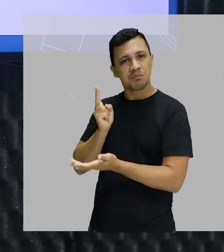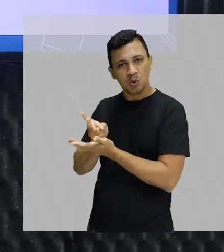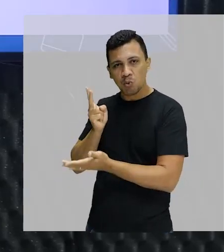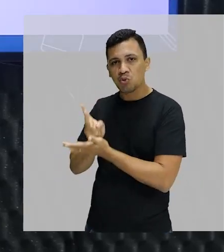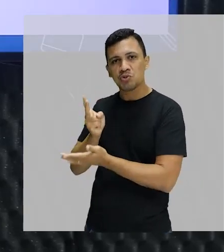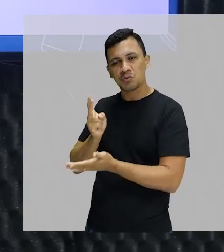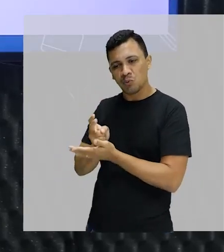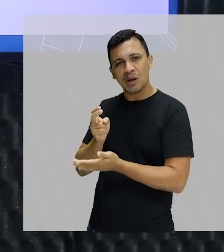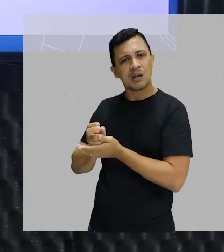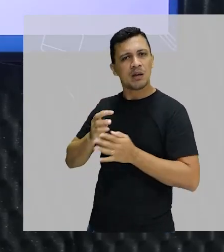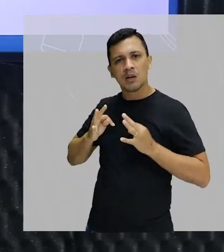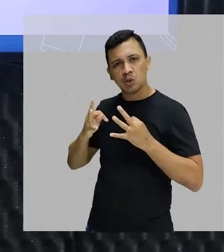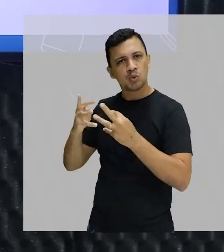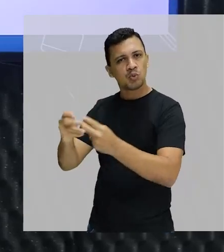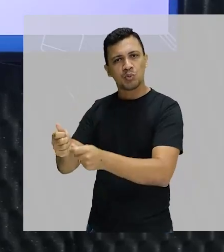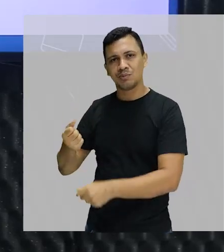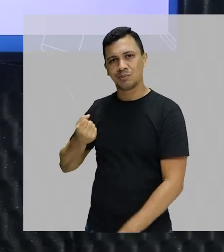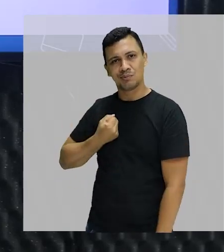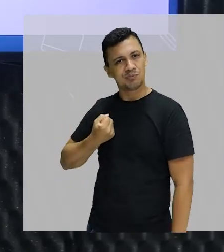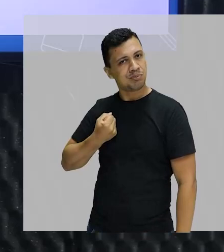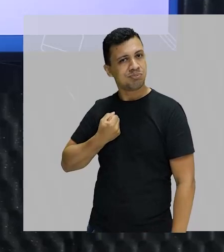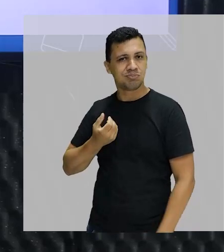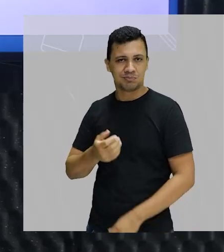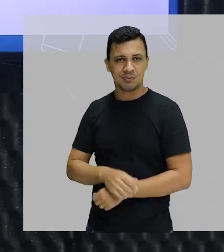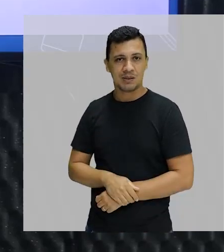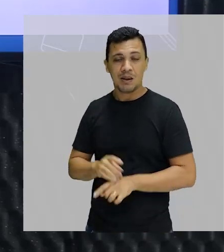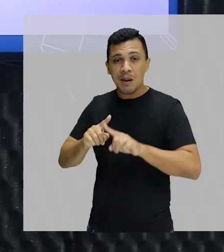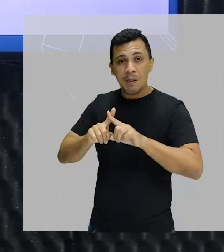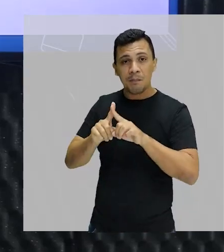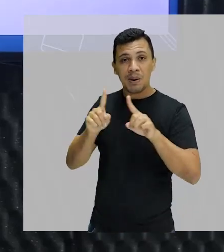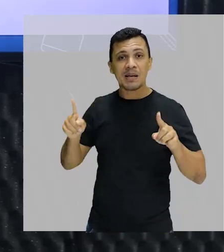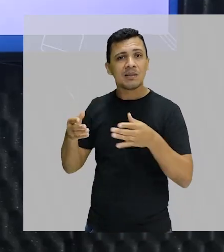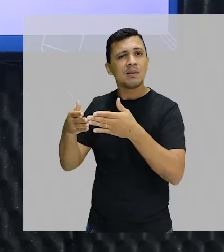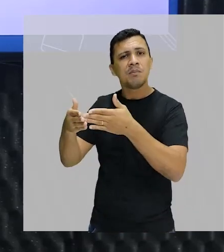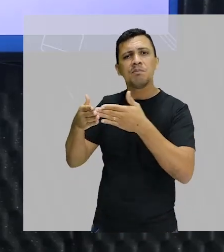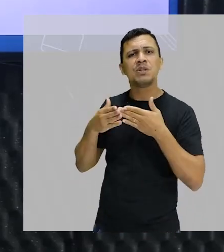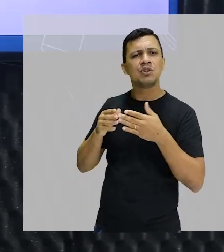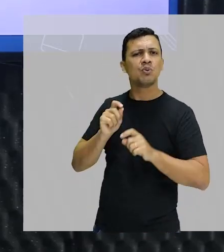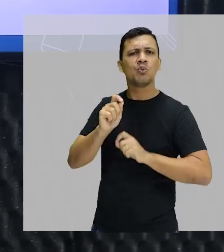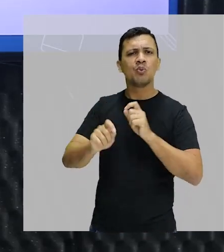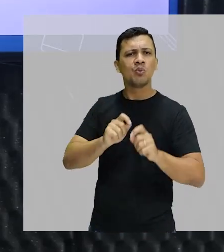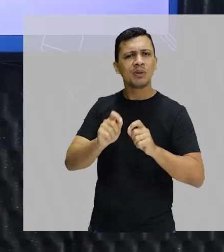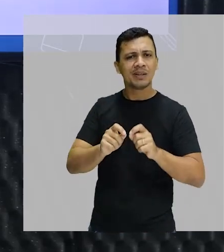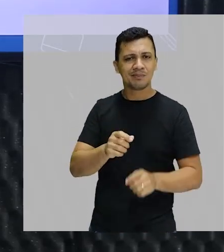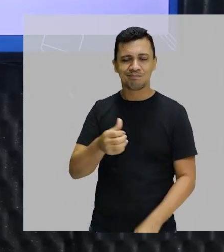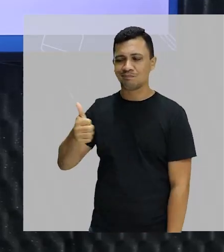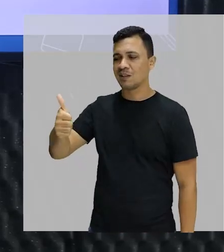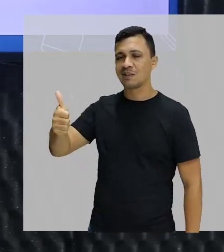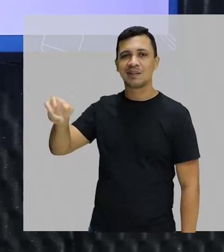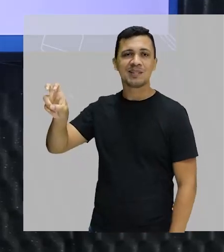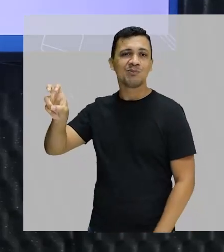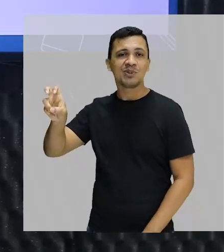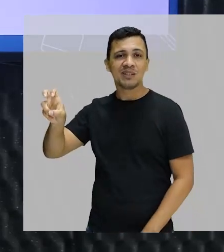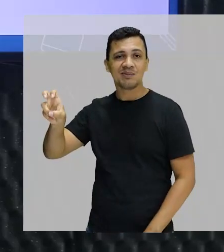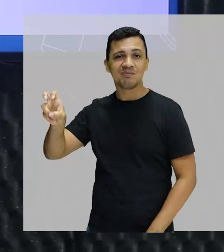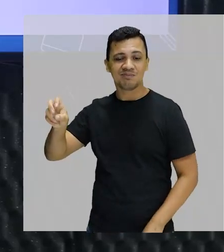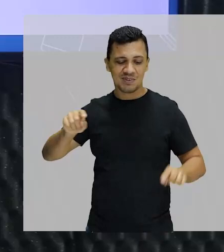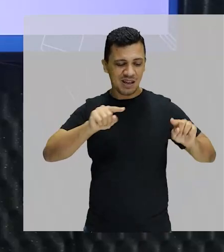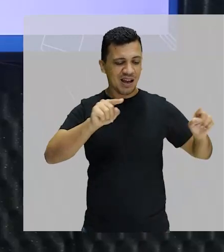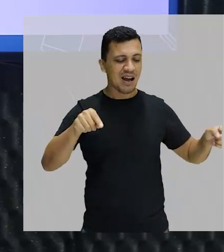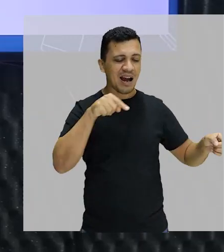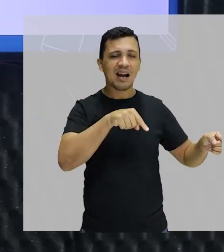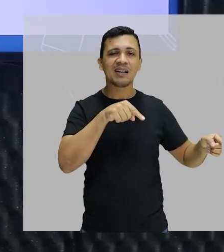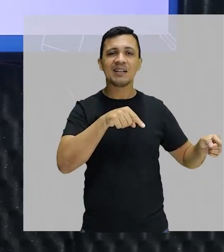escrevendo todos os termos. Só que, veja, ele pediu aqui o 15º, aqui você tem apenas 4. Então, você,